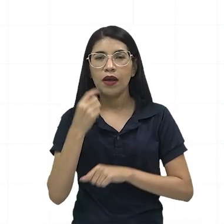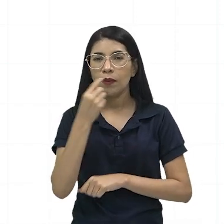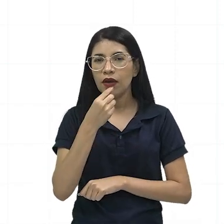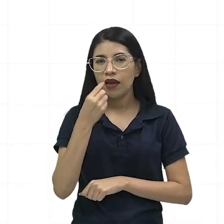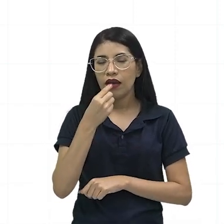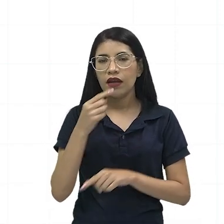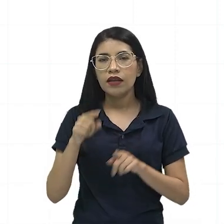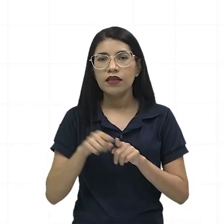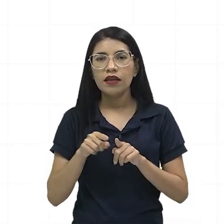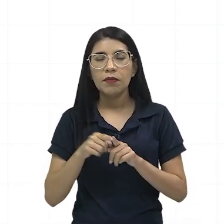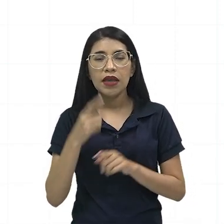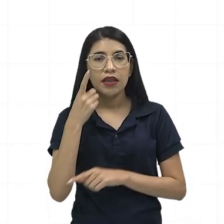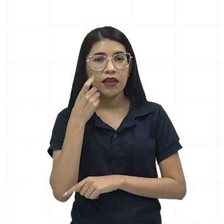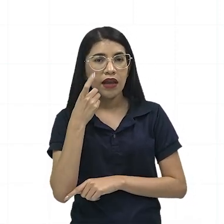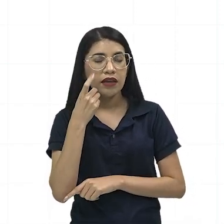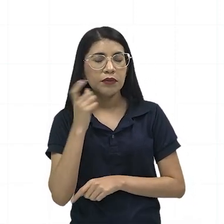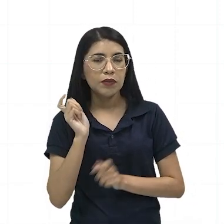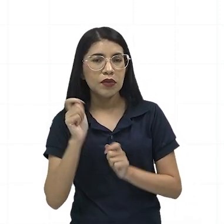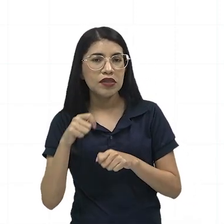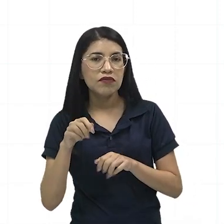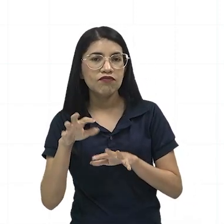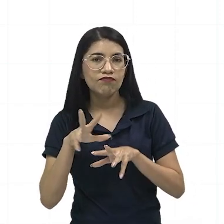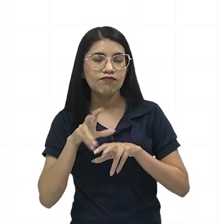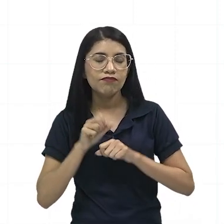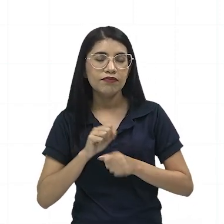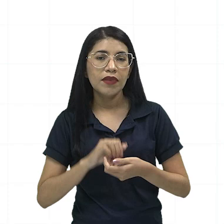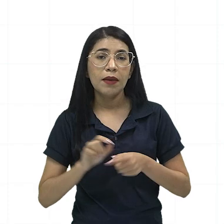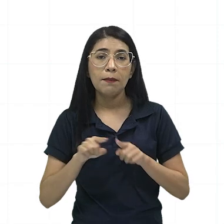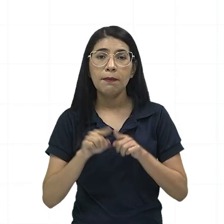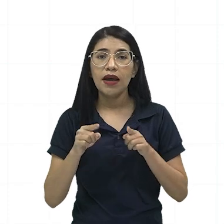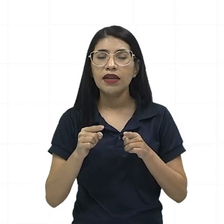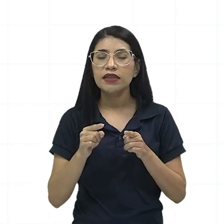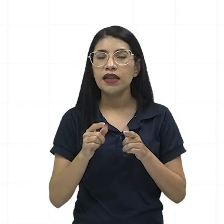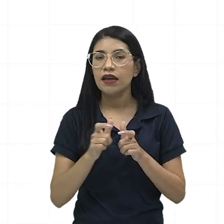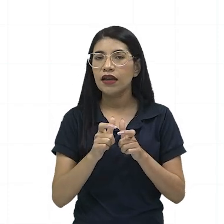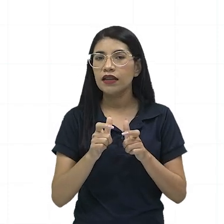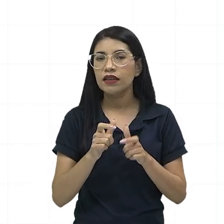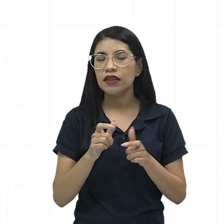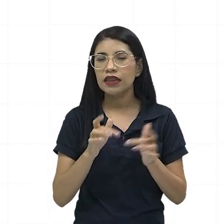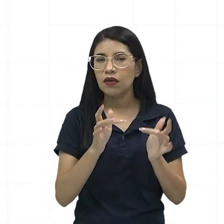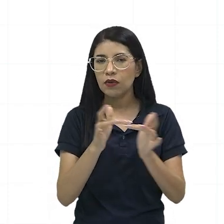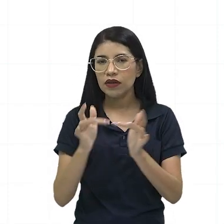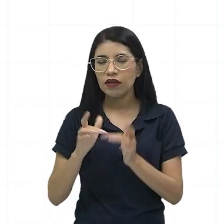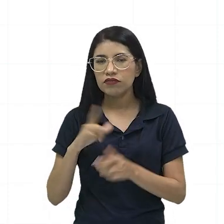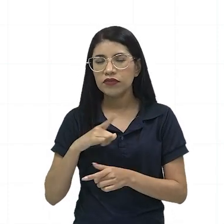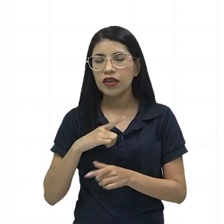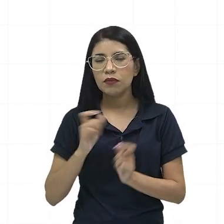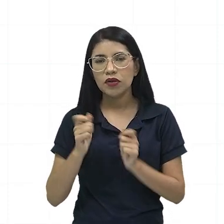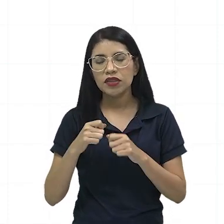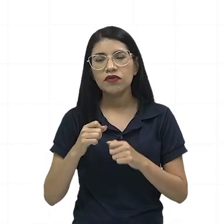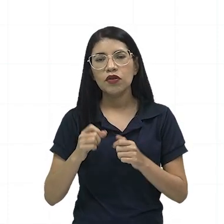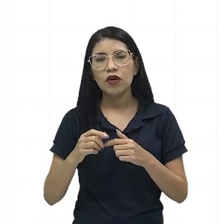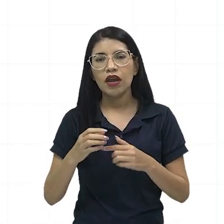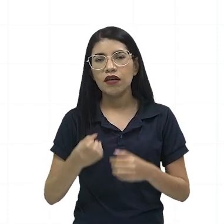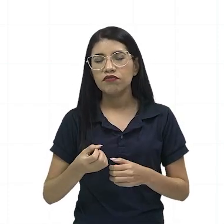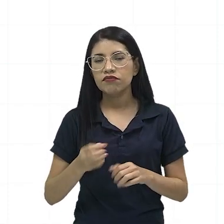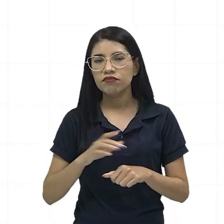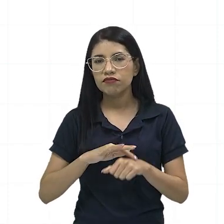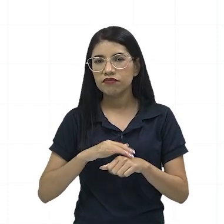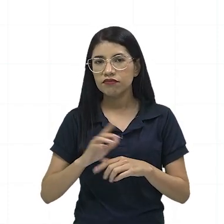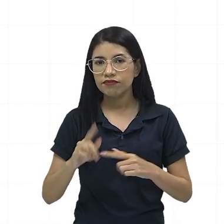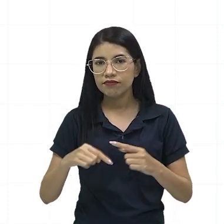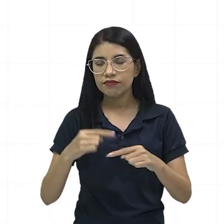até mesmo as lágrimas, né? Nem todos que entram em contato com a hanseníase desenvolvem a doença, sendo